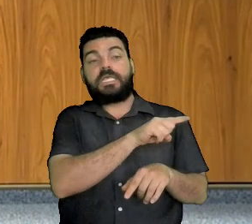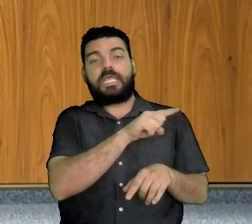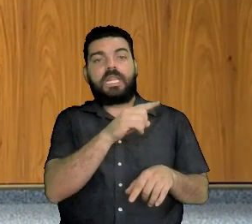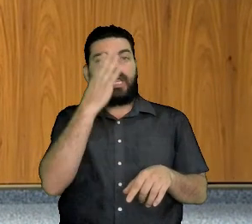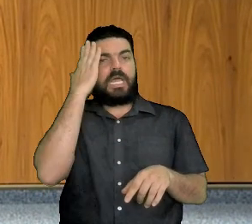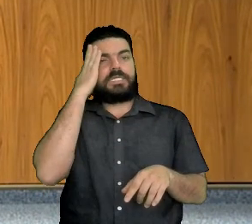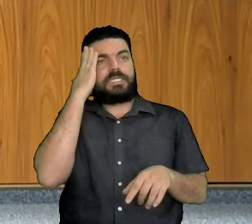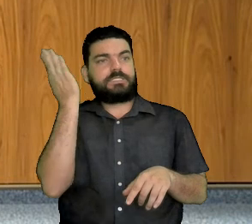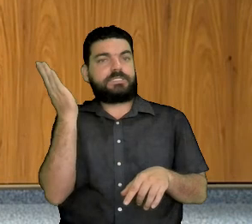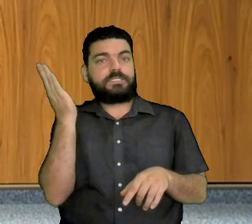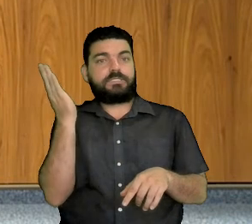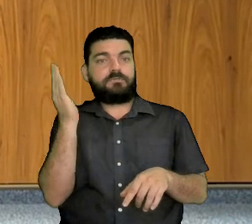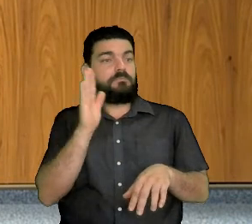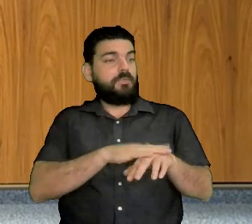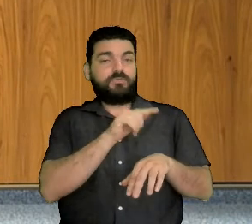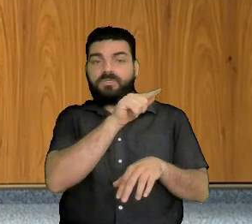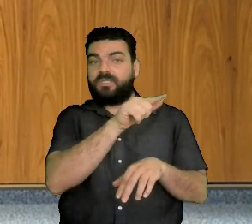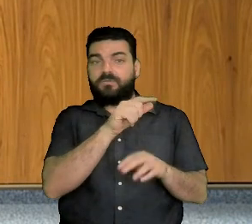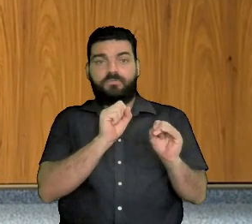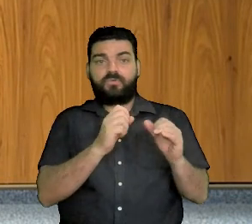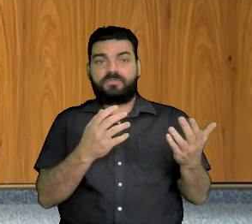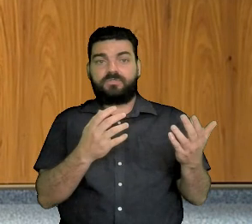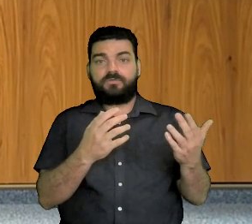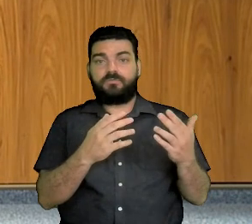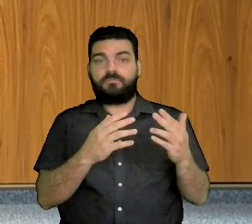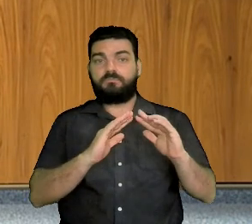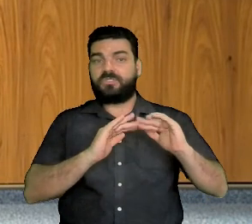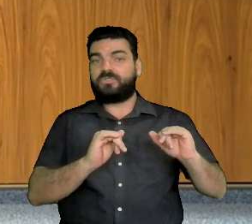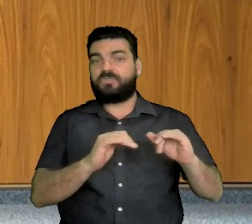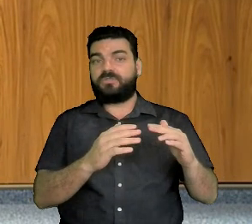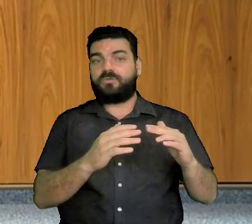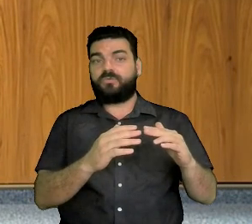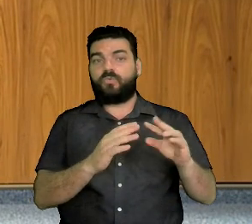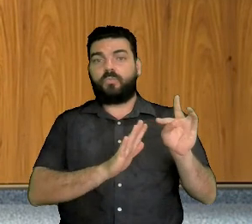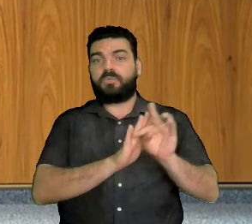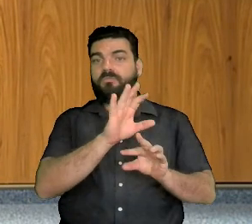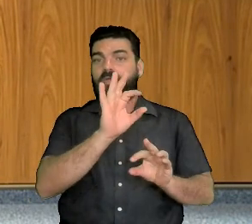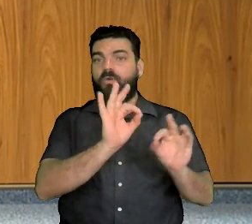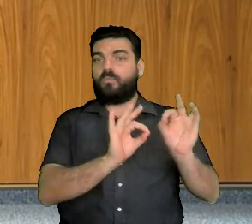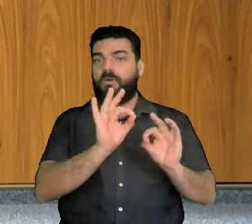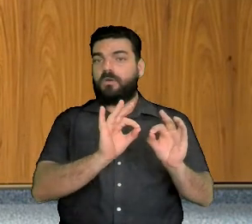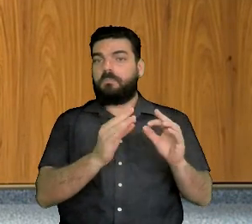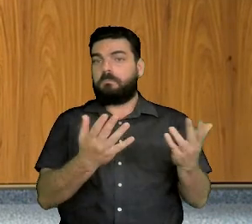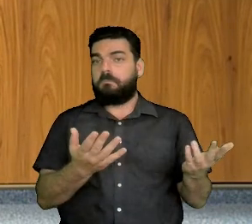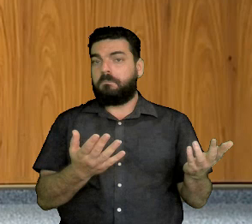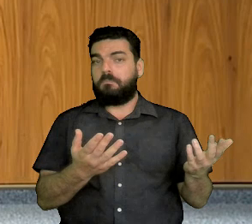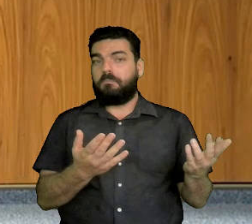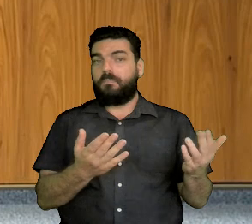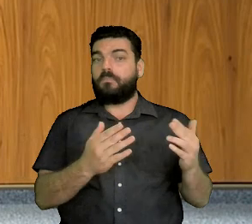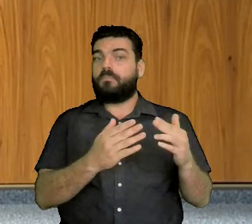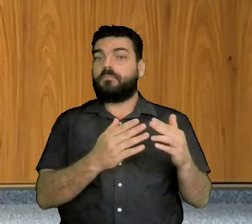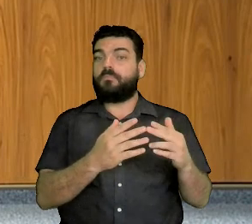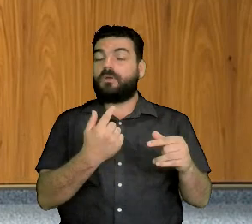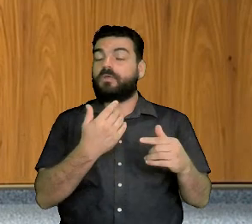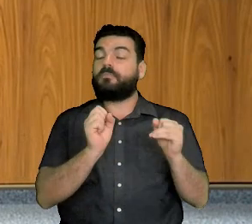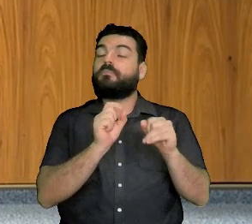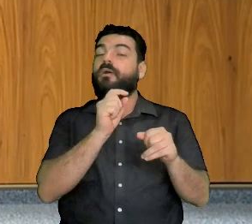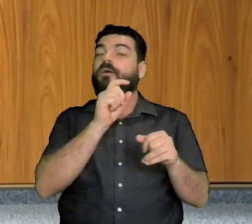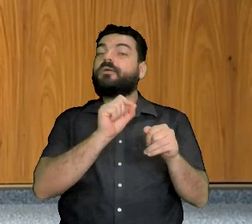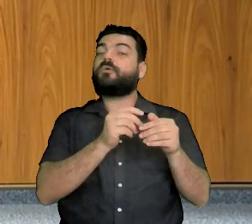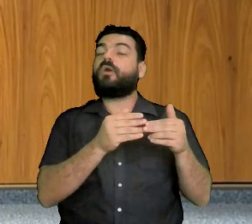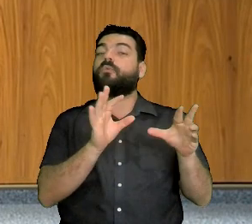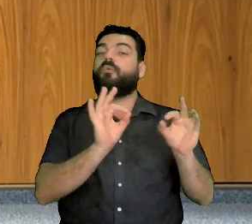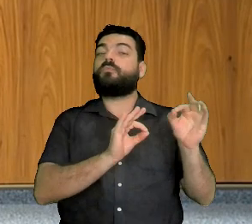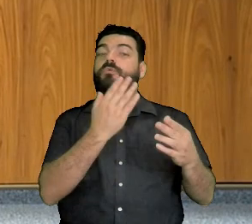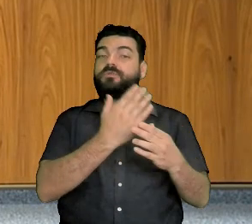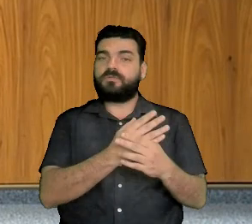ele pode, ele próprio, requerer o termo de ajustamento de conduta para a autoridade que instaurou o processo.